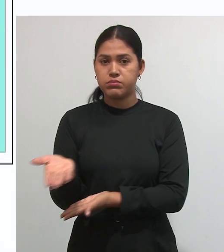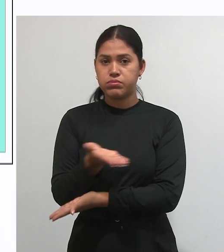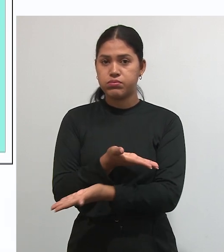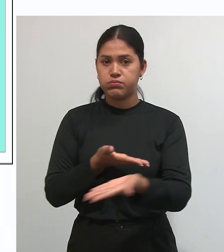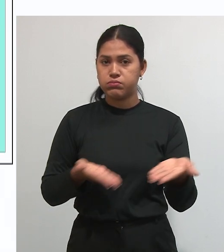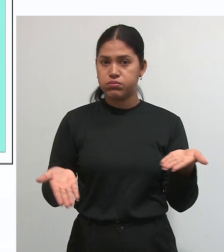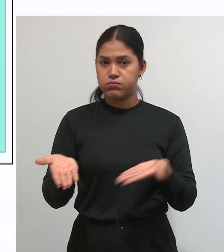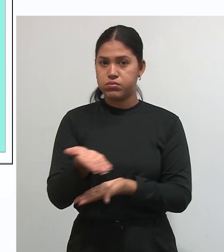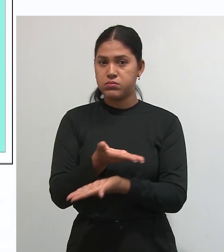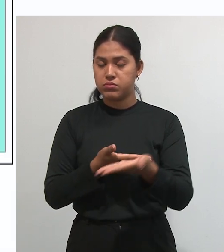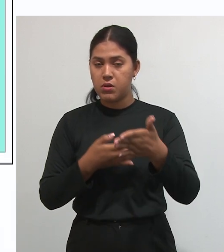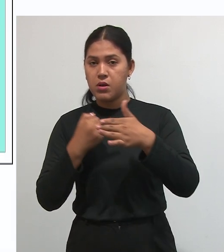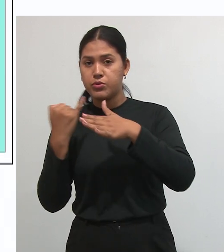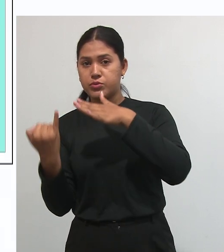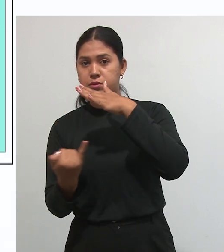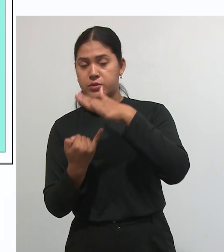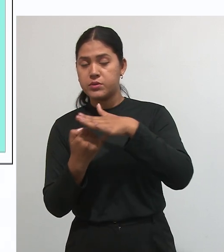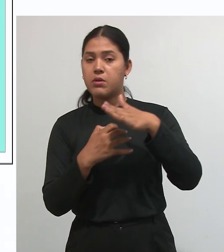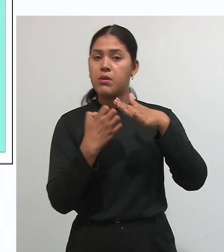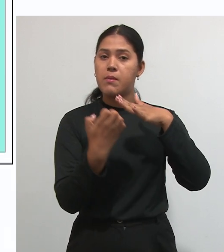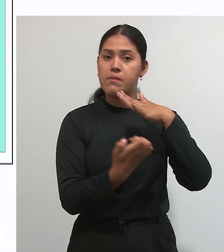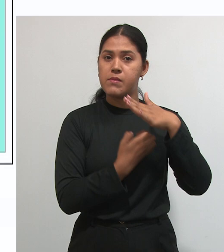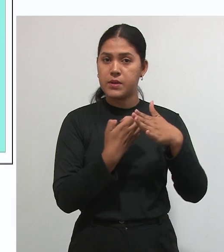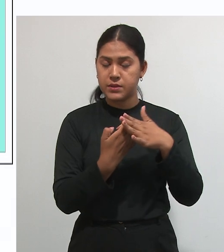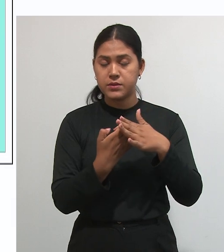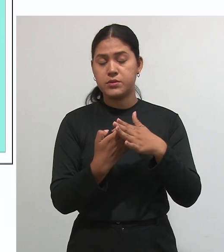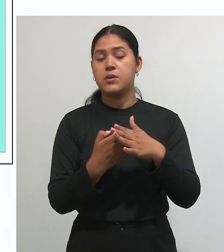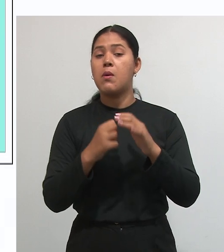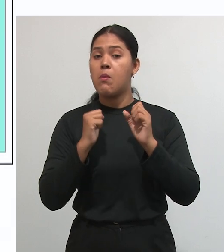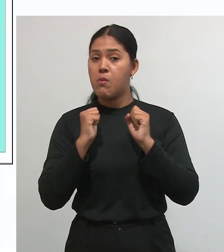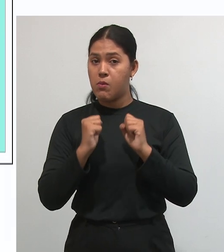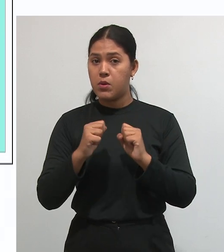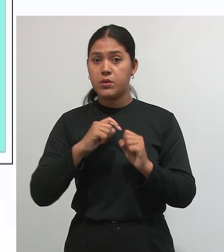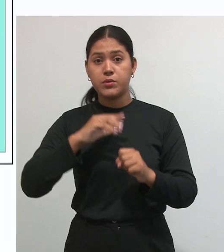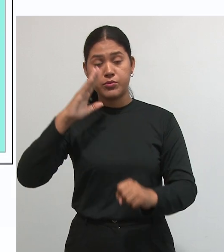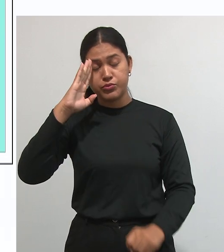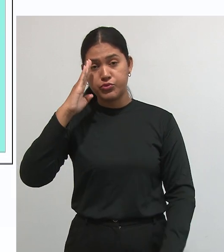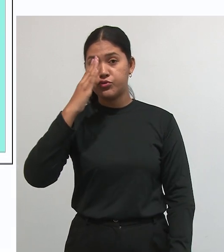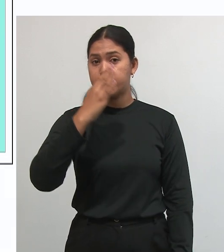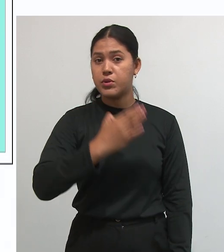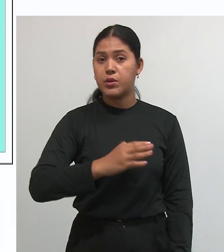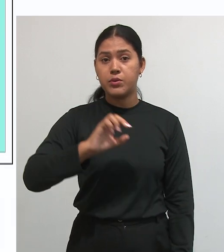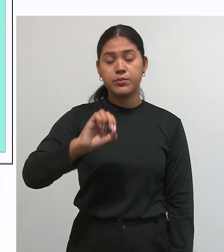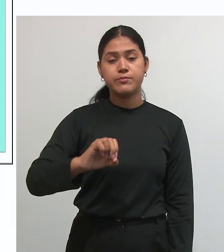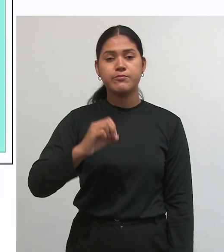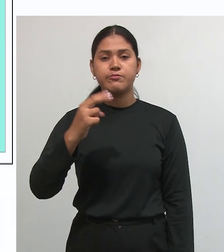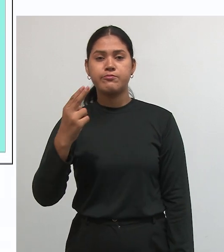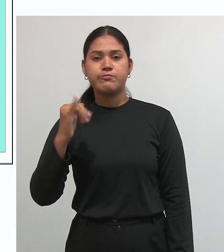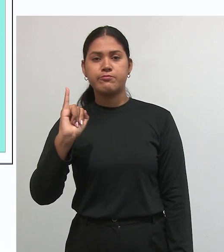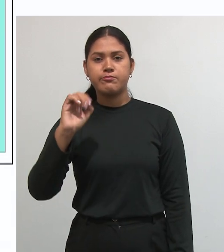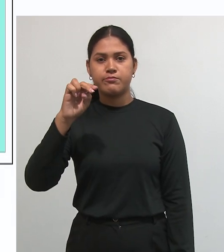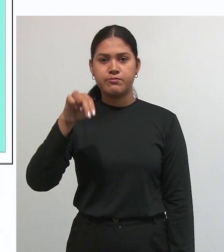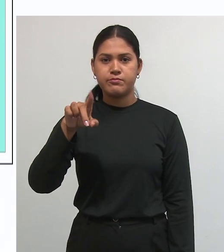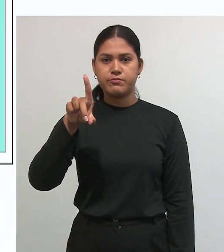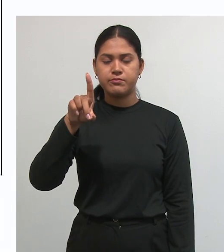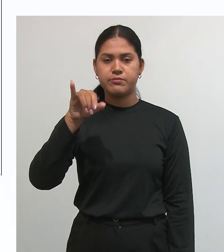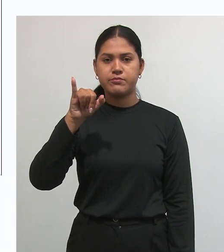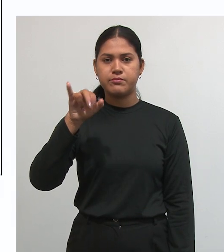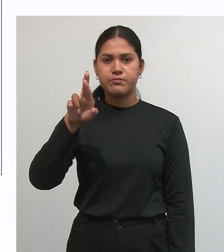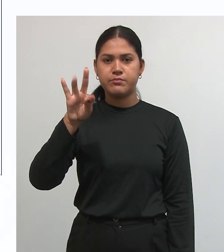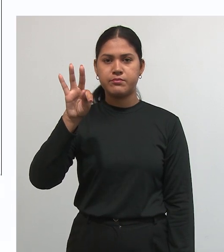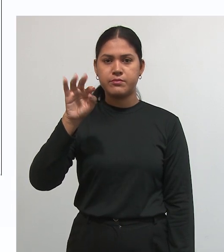tanto da administração direta quanto indireta. Lembrando que também pode ser tanto orçamentária quanto